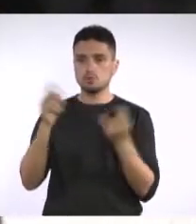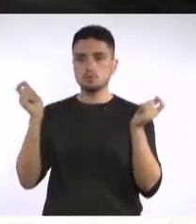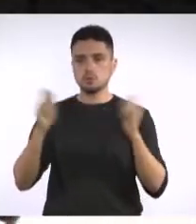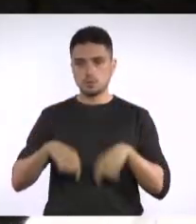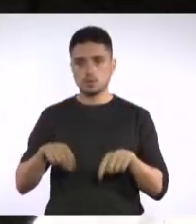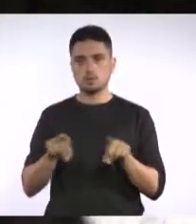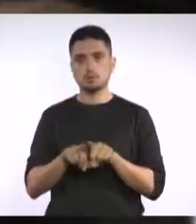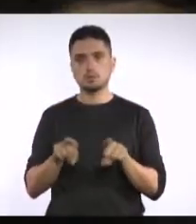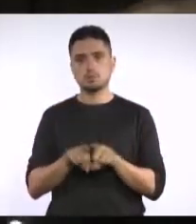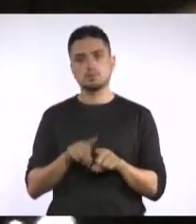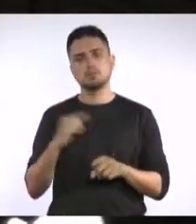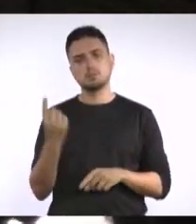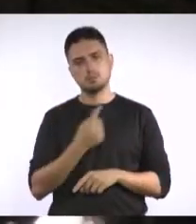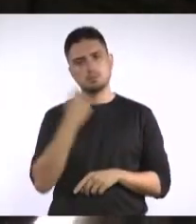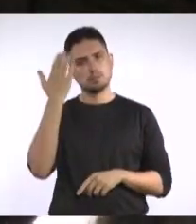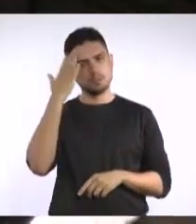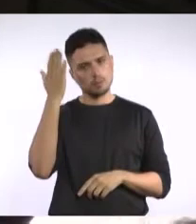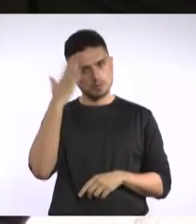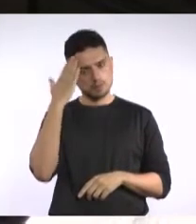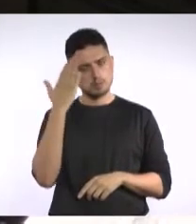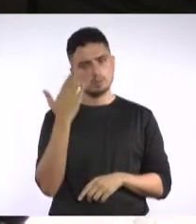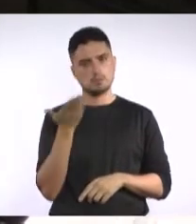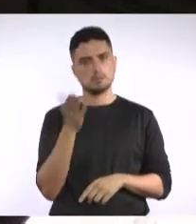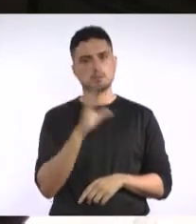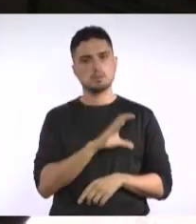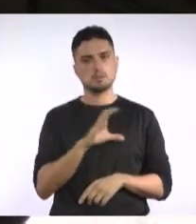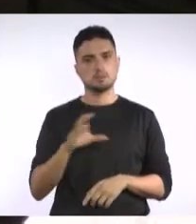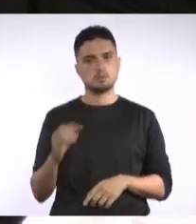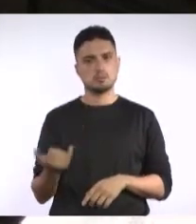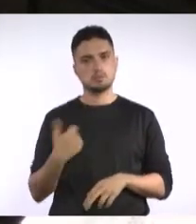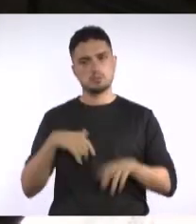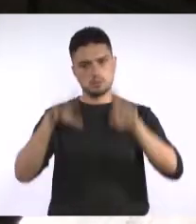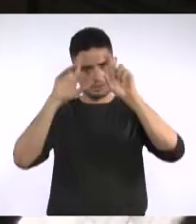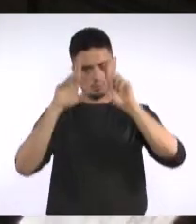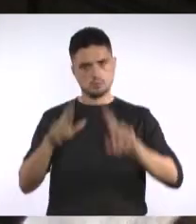entendendo o parecer da CCJ e respeitando, o meu parecer é contrário a todas as emendas.